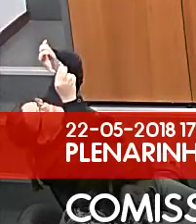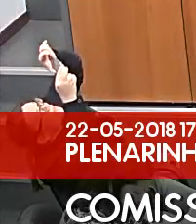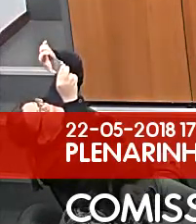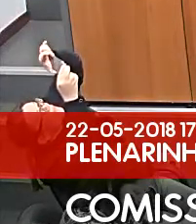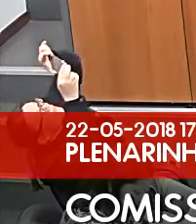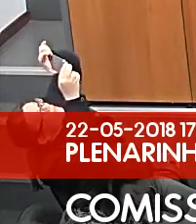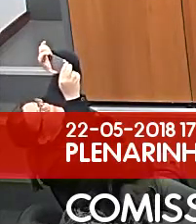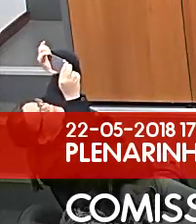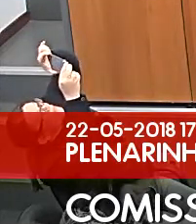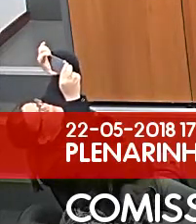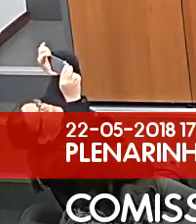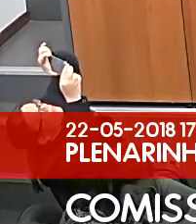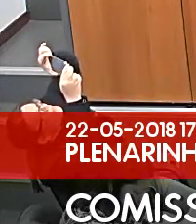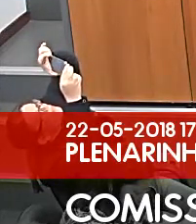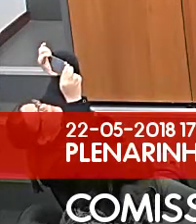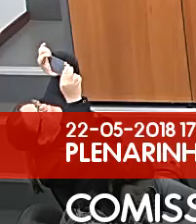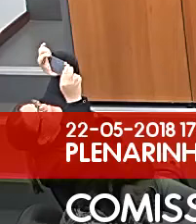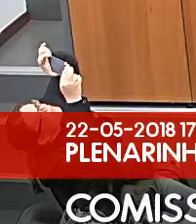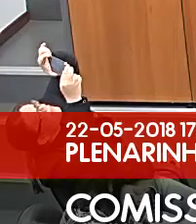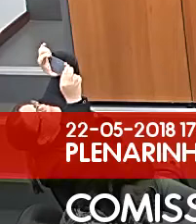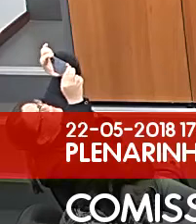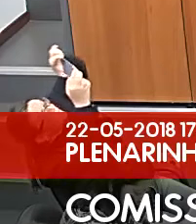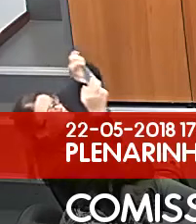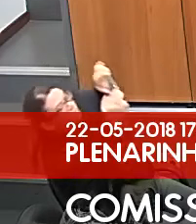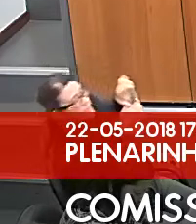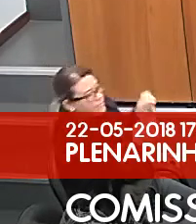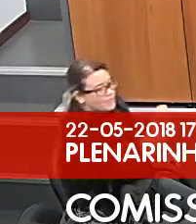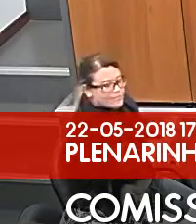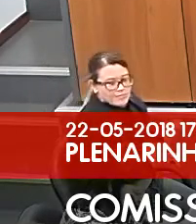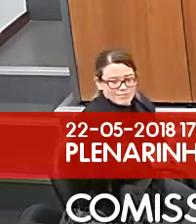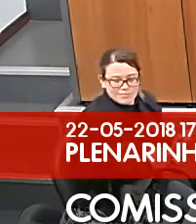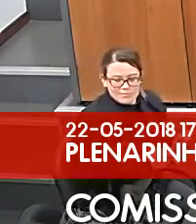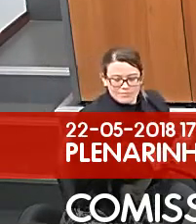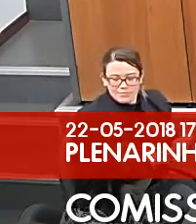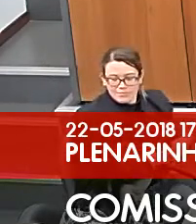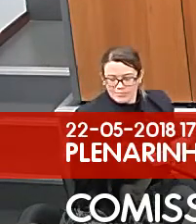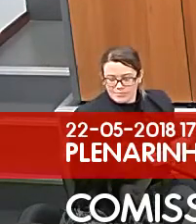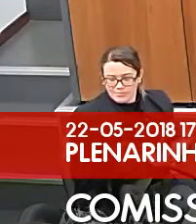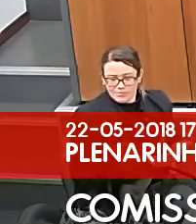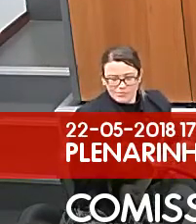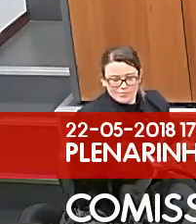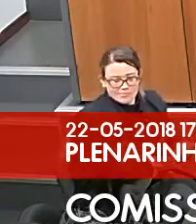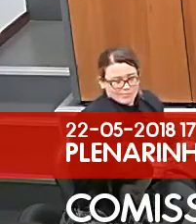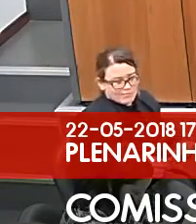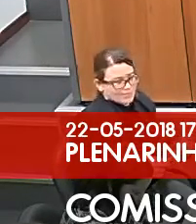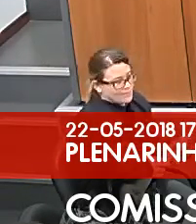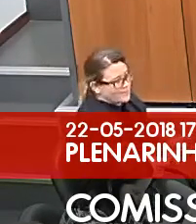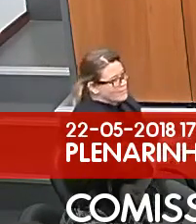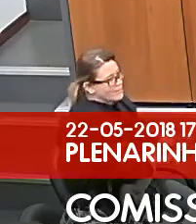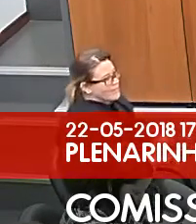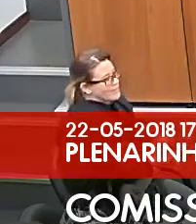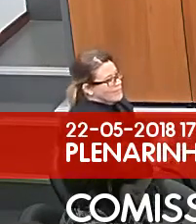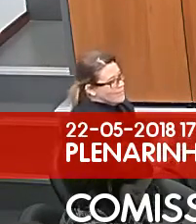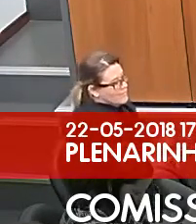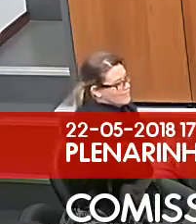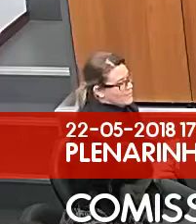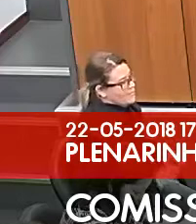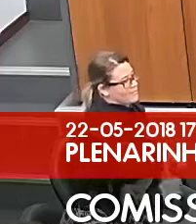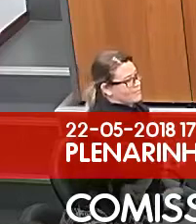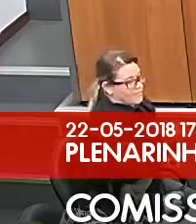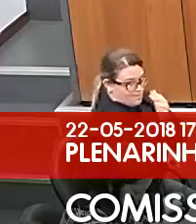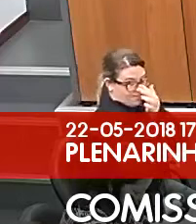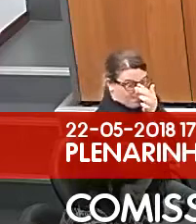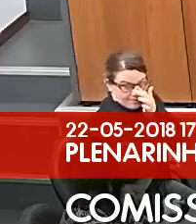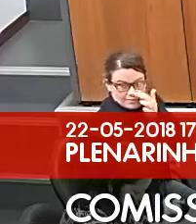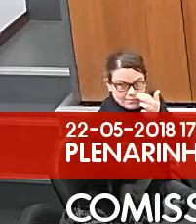se tivesse tido um intérprete para acompanhar, para fazer, né, essa intimação, né,